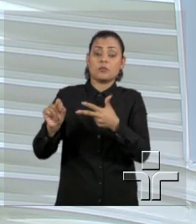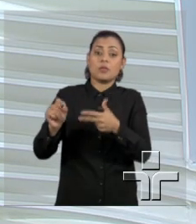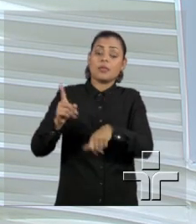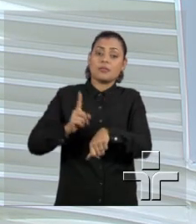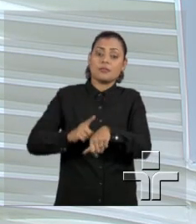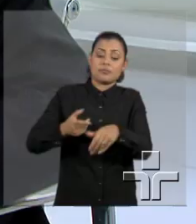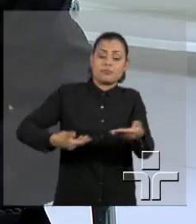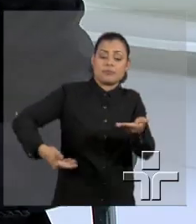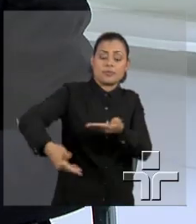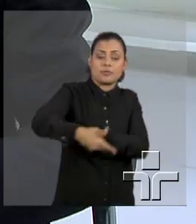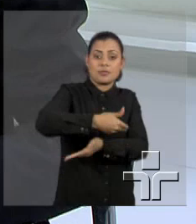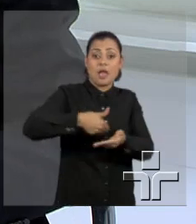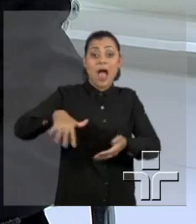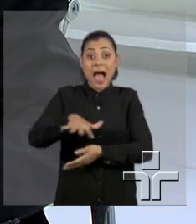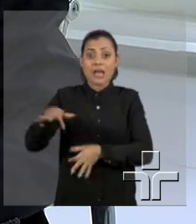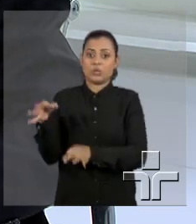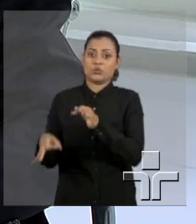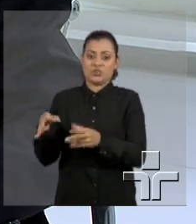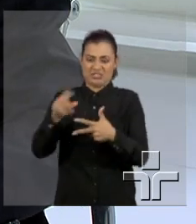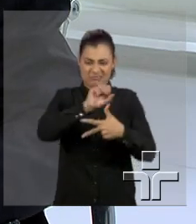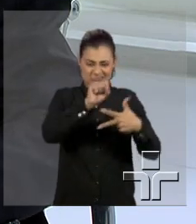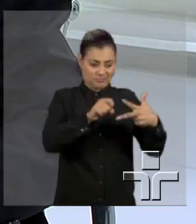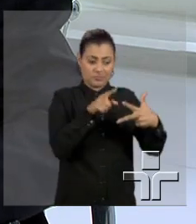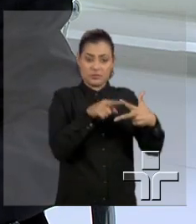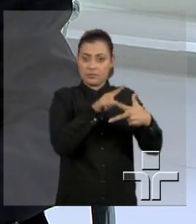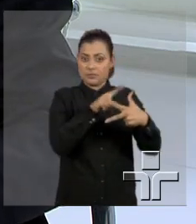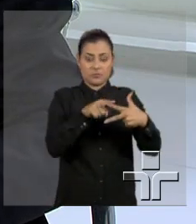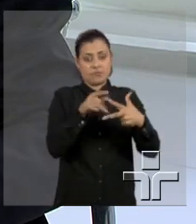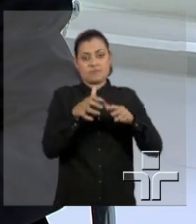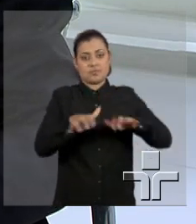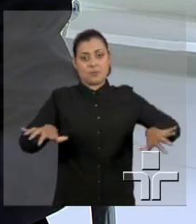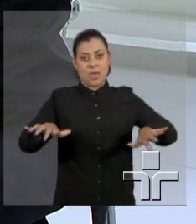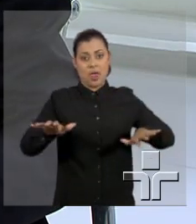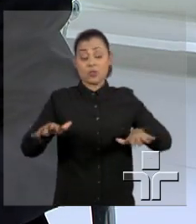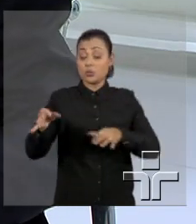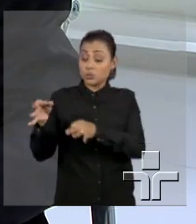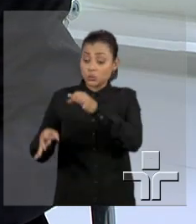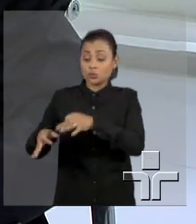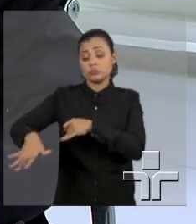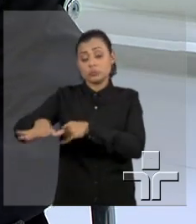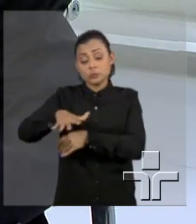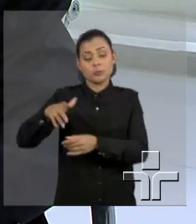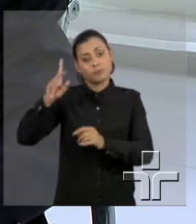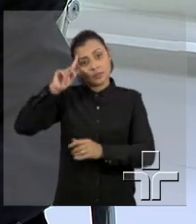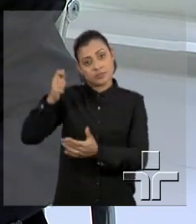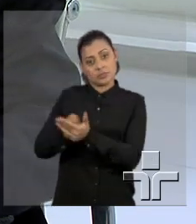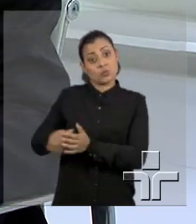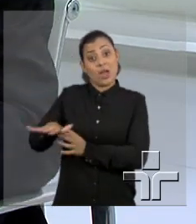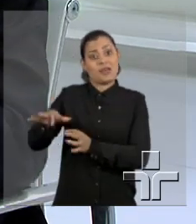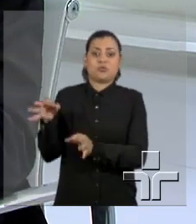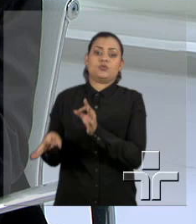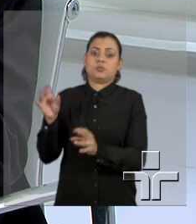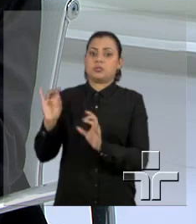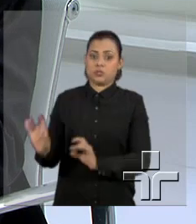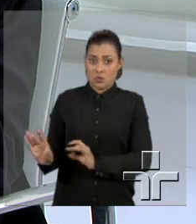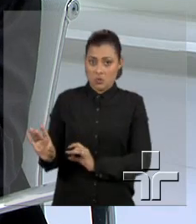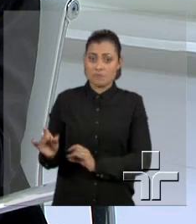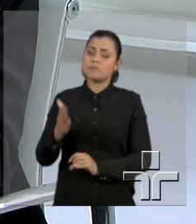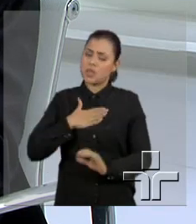justiça, não é no âmbito dos outros 2 poderes. E eu sempre receio, tenho que confessar também, que